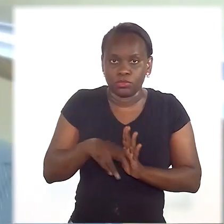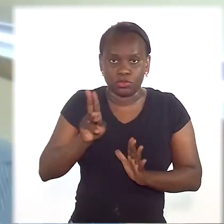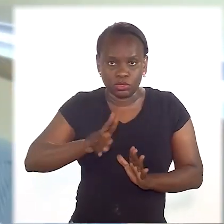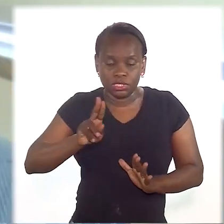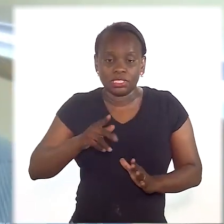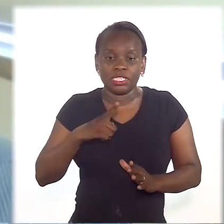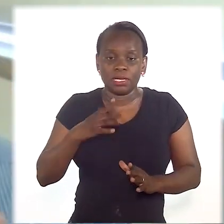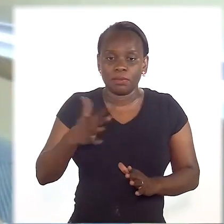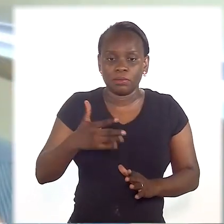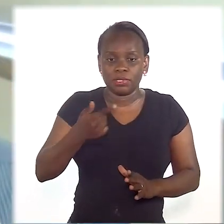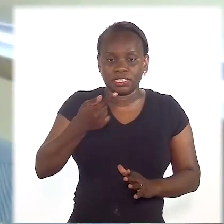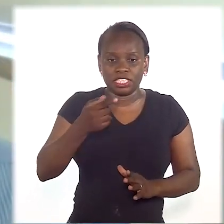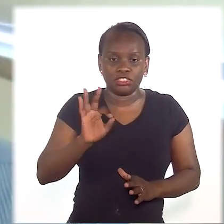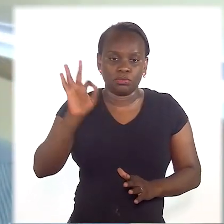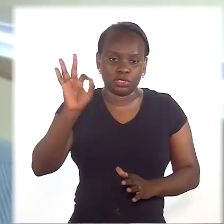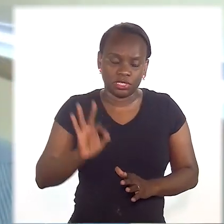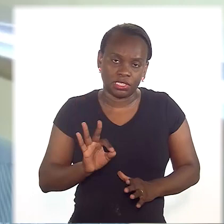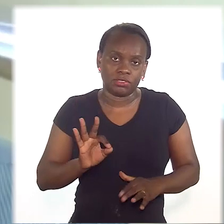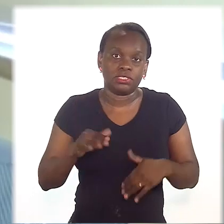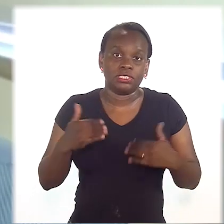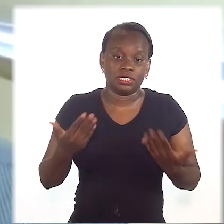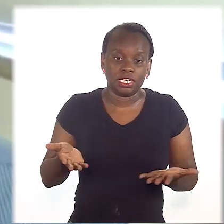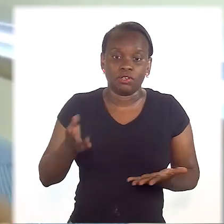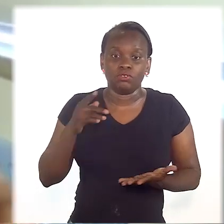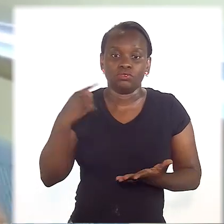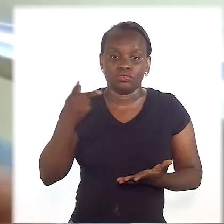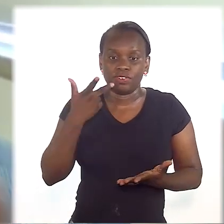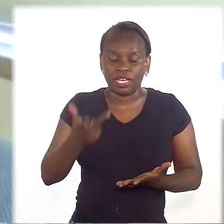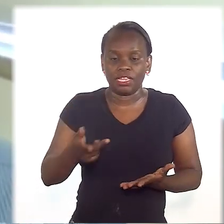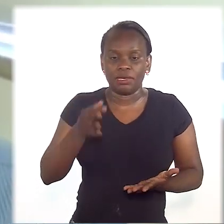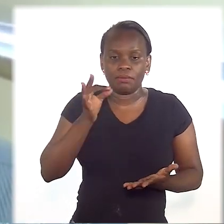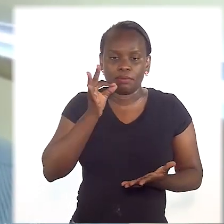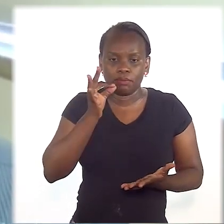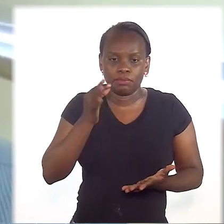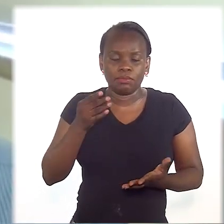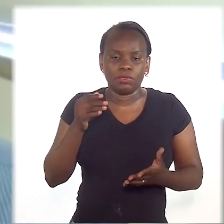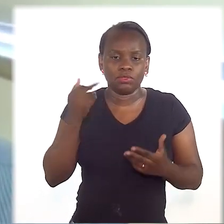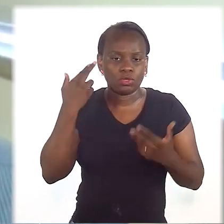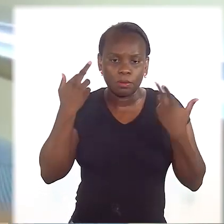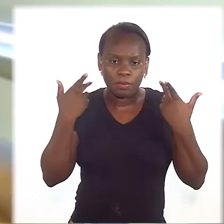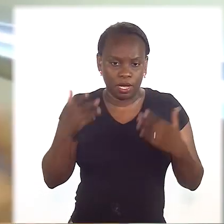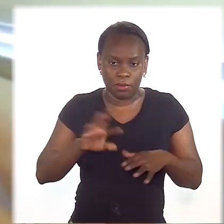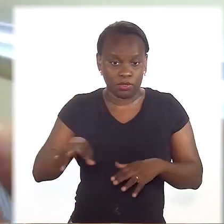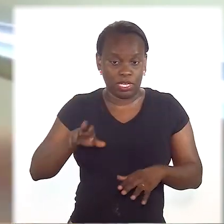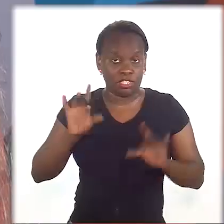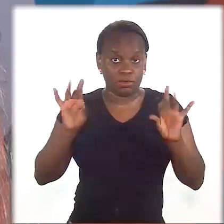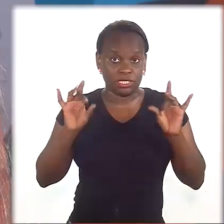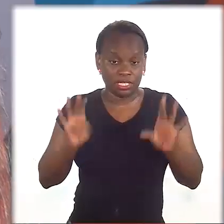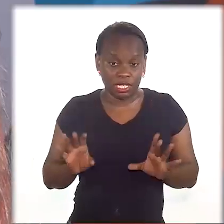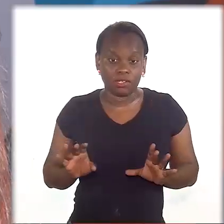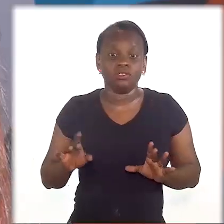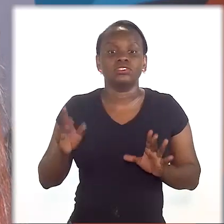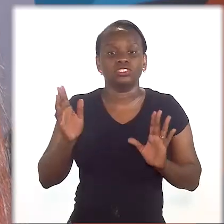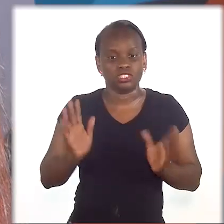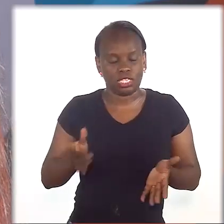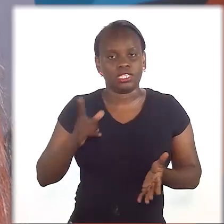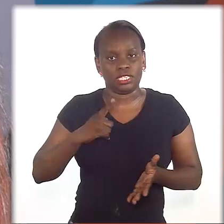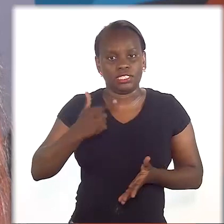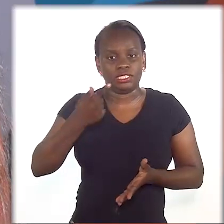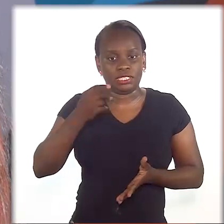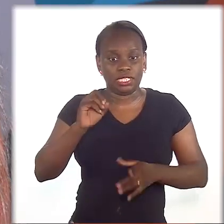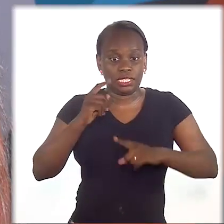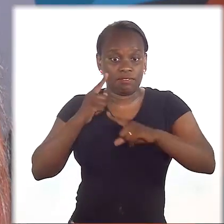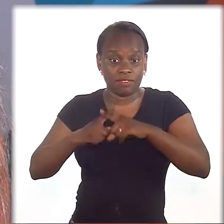rua, ela tem em torno de 7%. Então, aquela chamada de maconha comum, não as especiais, ela já